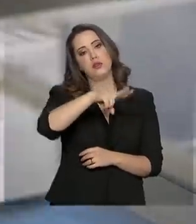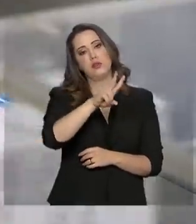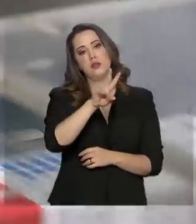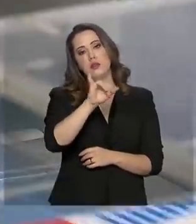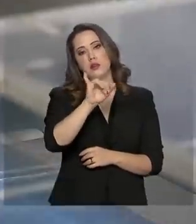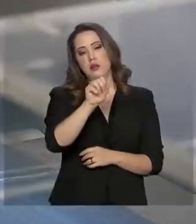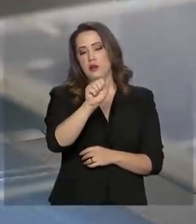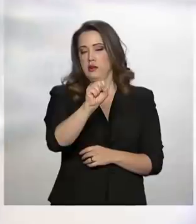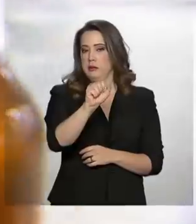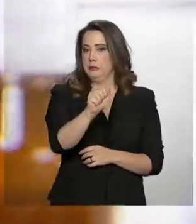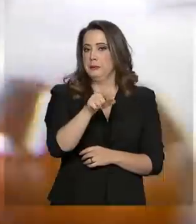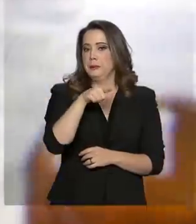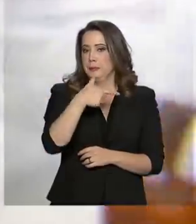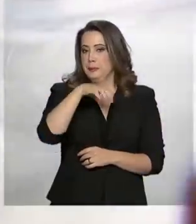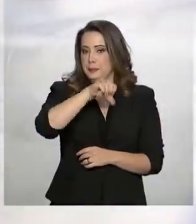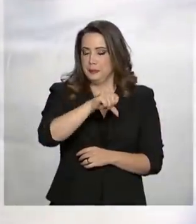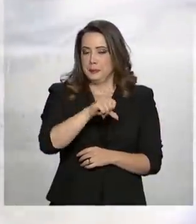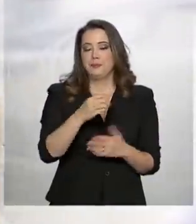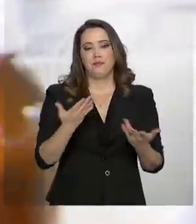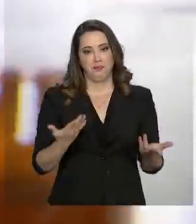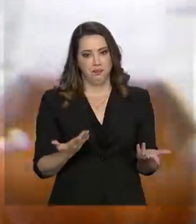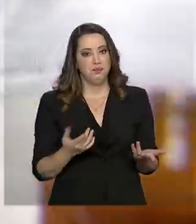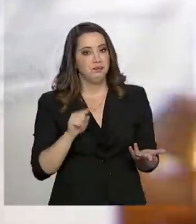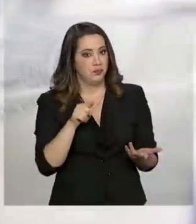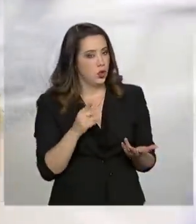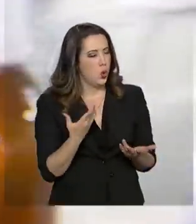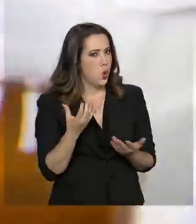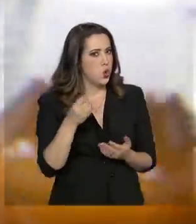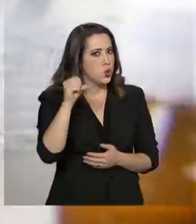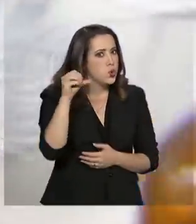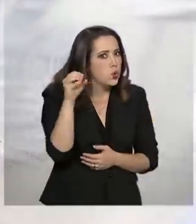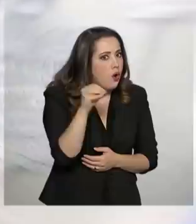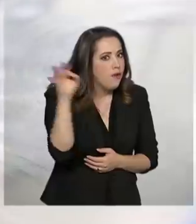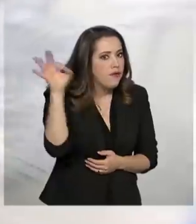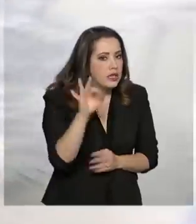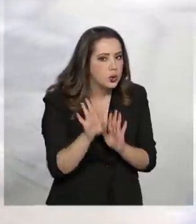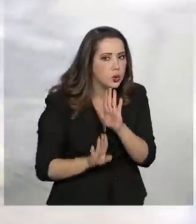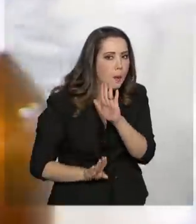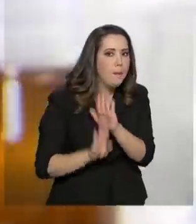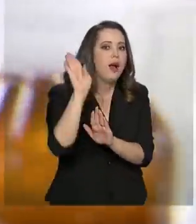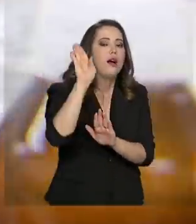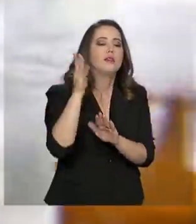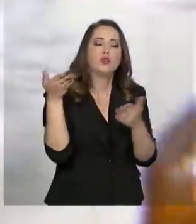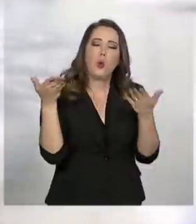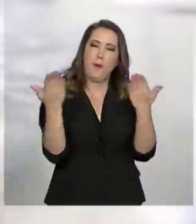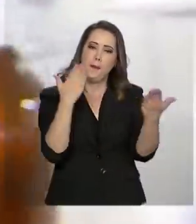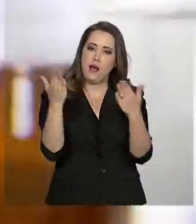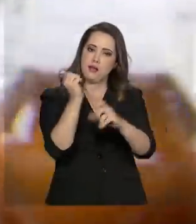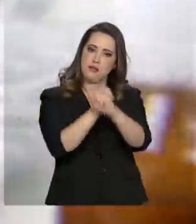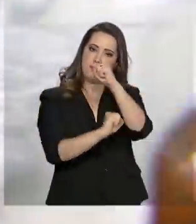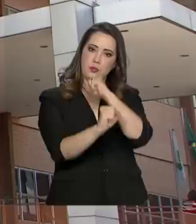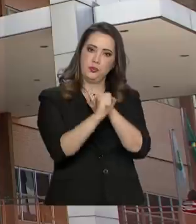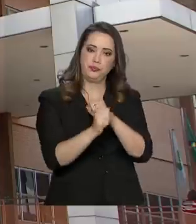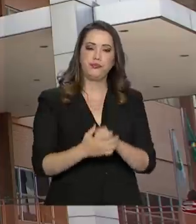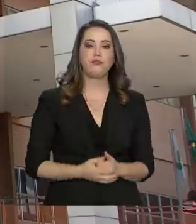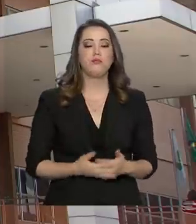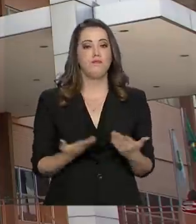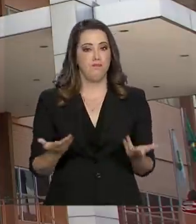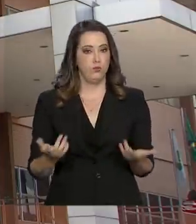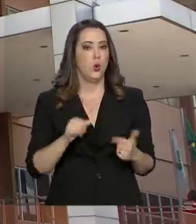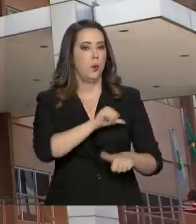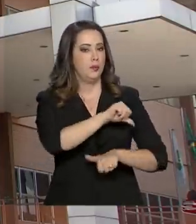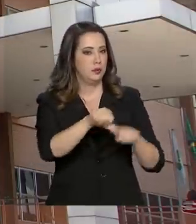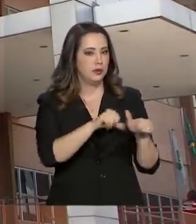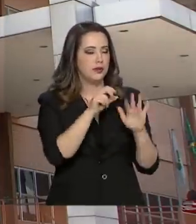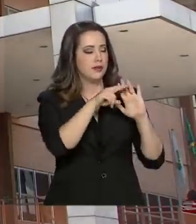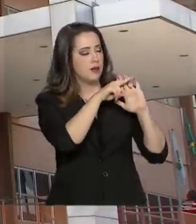noventa por cento a mais que a quantidade de registros de remédios para doenças raras feitos no ano passado uma mudança